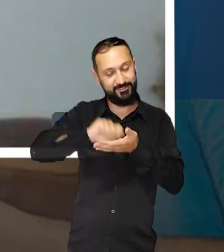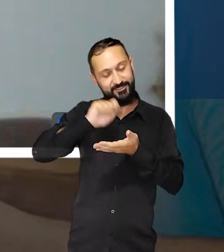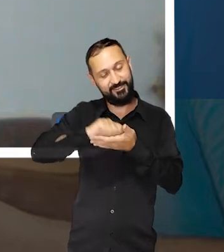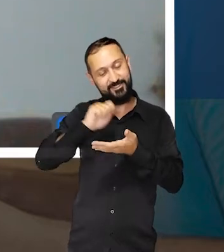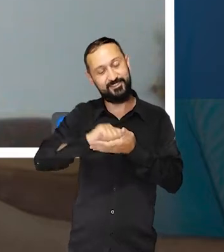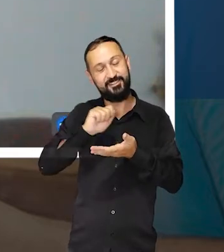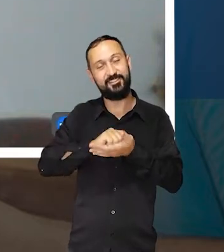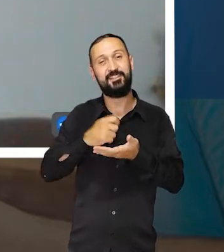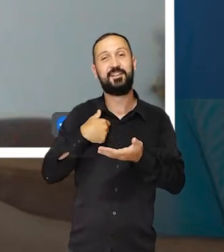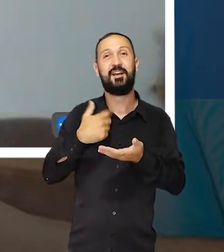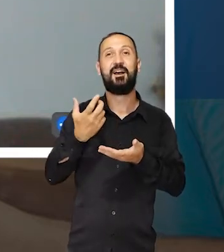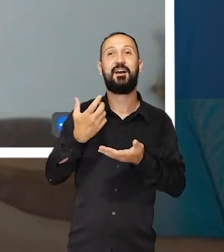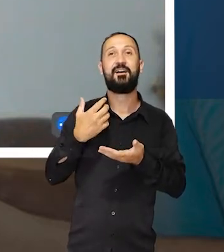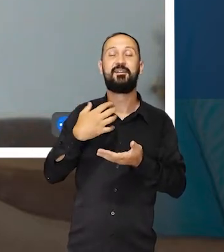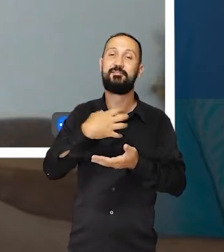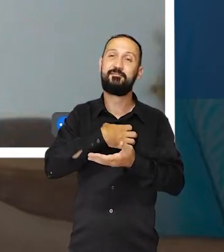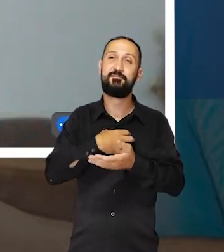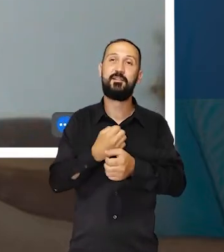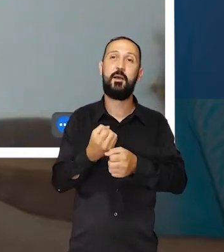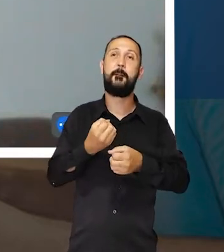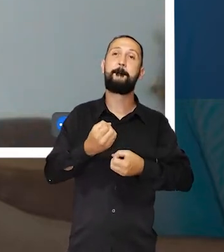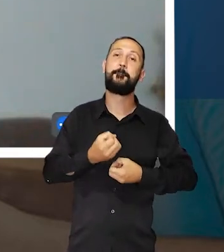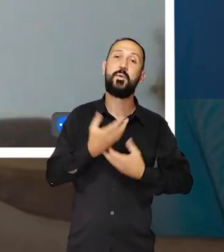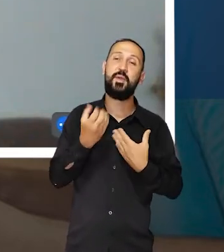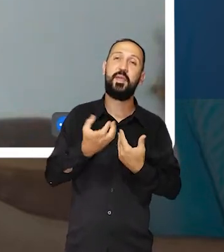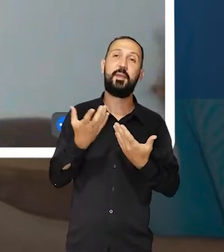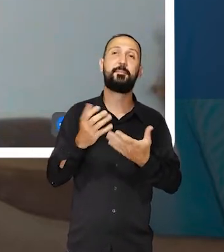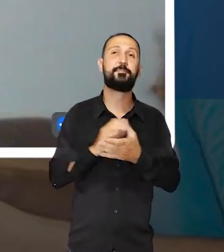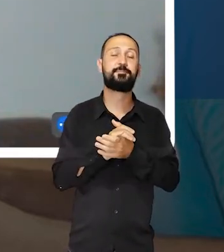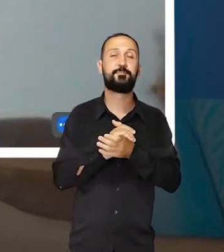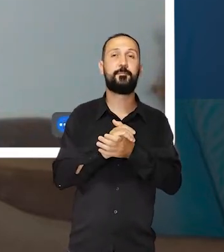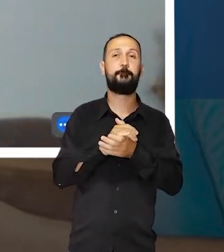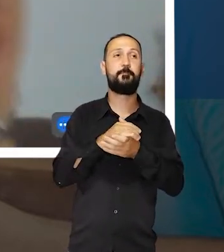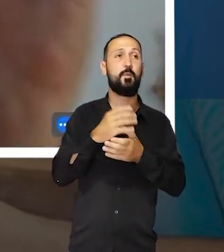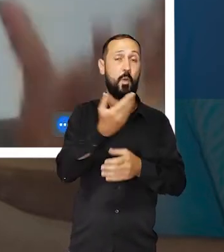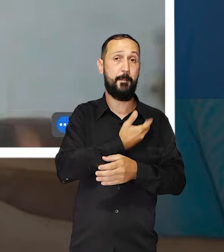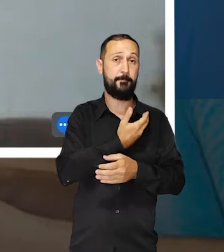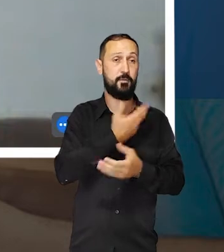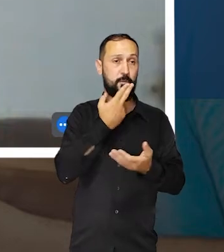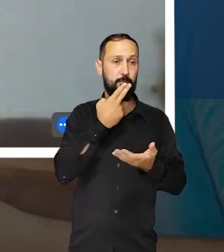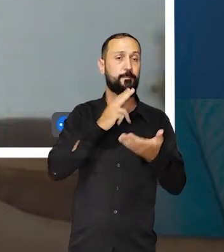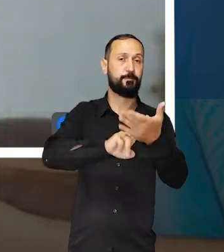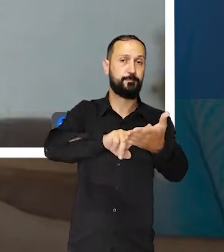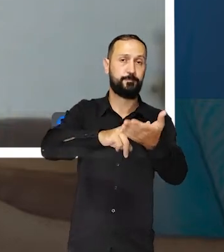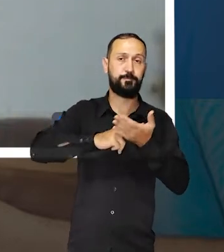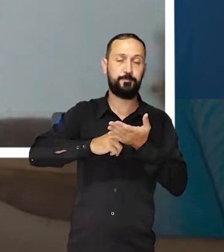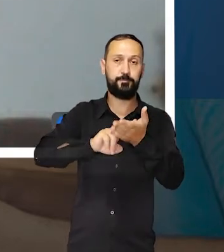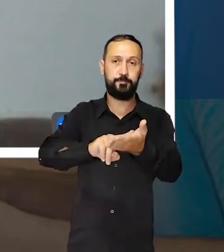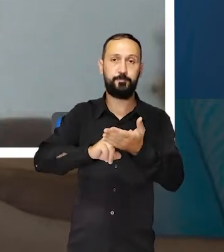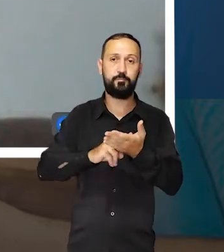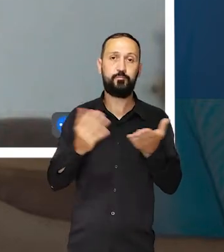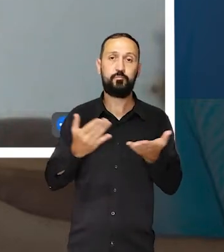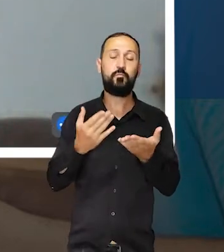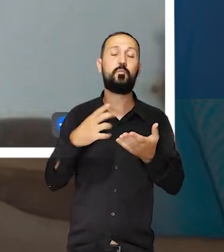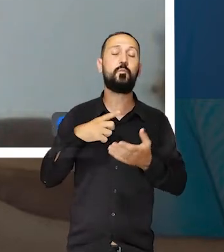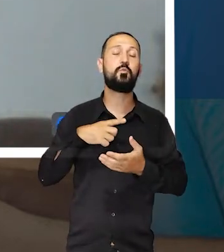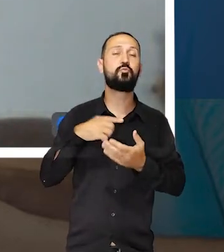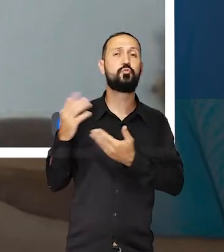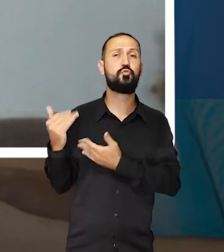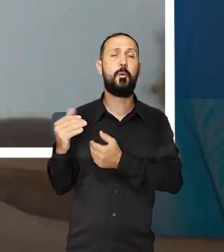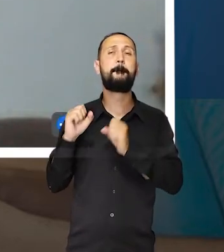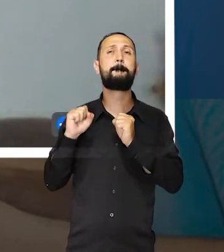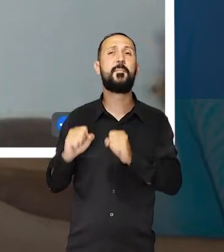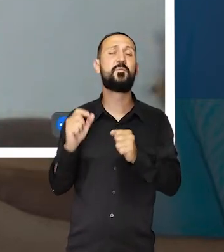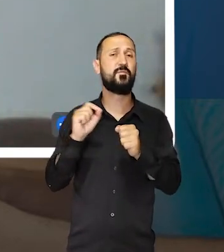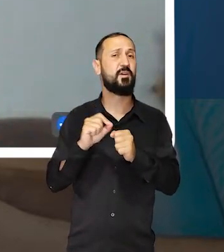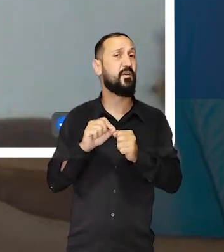diários que fazíamos, que escrevíamos os nossos primeiros poemas, nos correspondíamos com amigos, e hoje os jovens podem